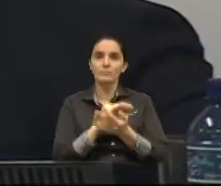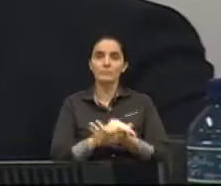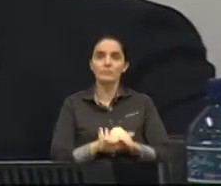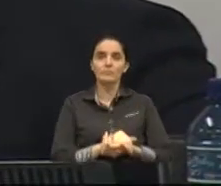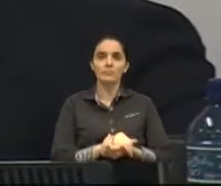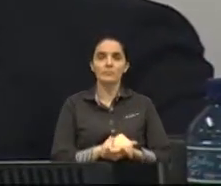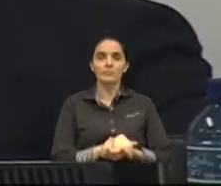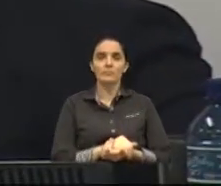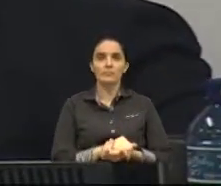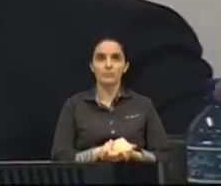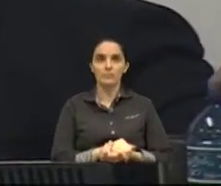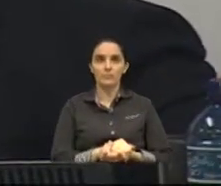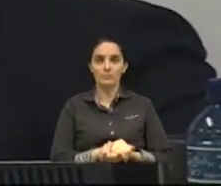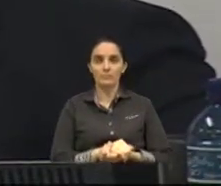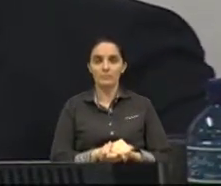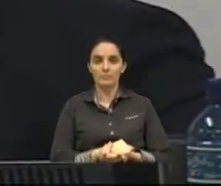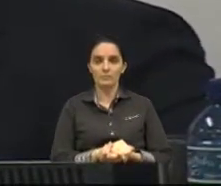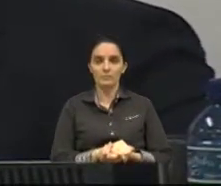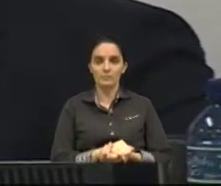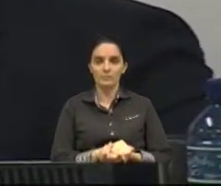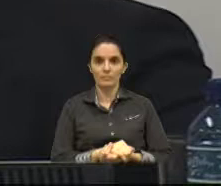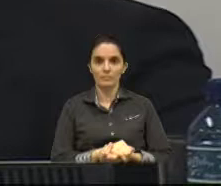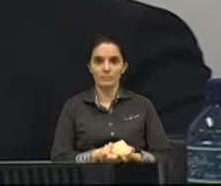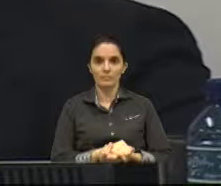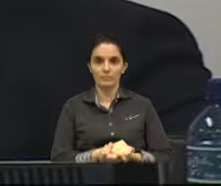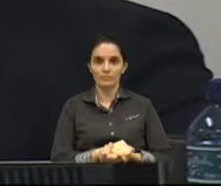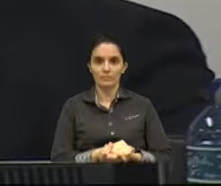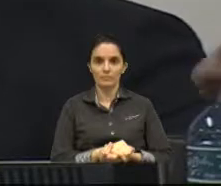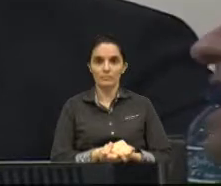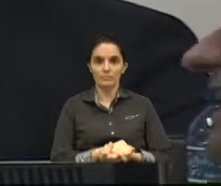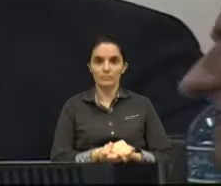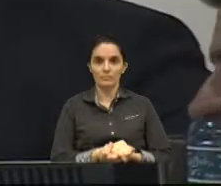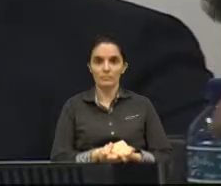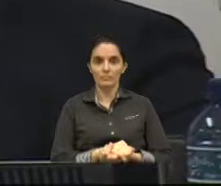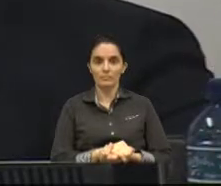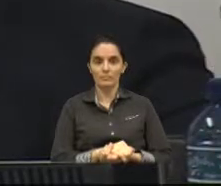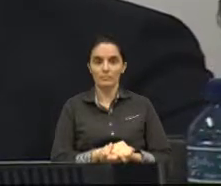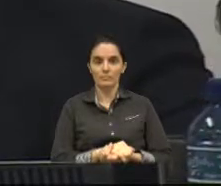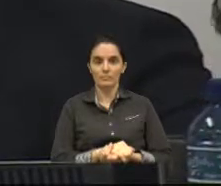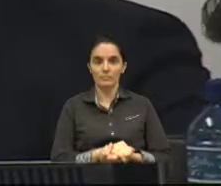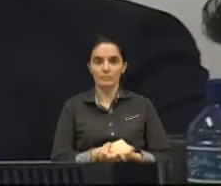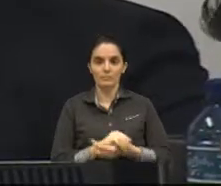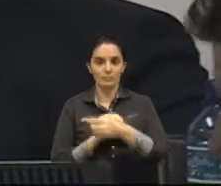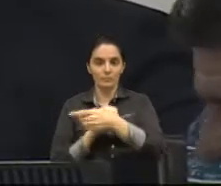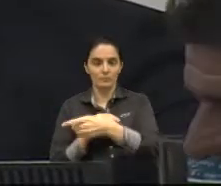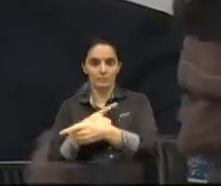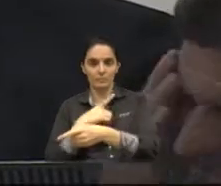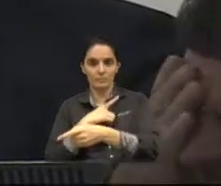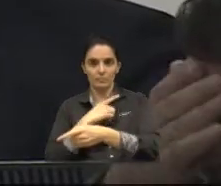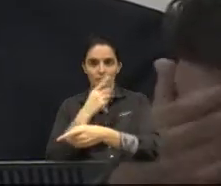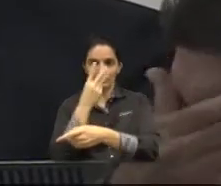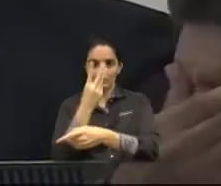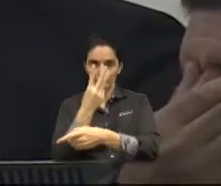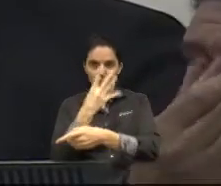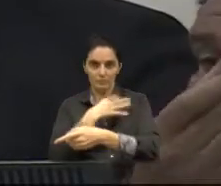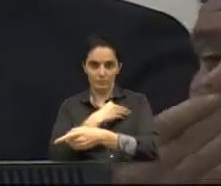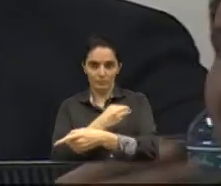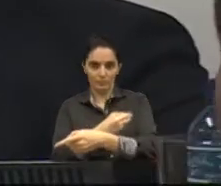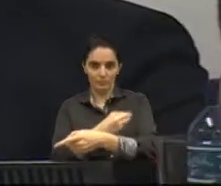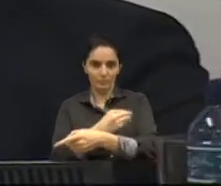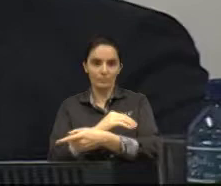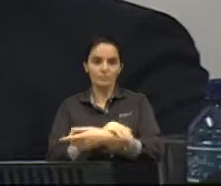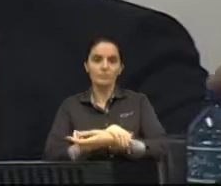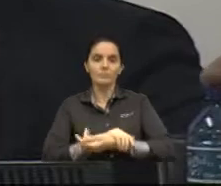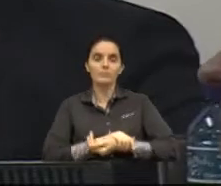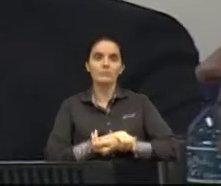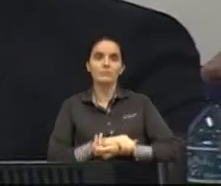a qual ele esteve com a sua esposa, teve 3 filhos, o Paulo César Cavalho